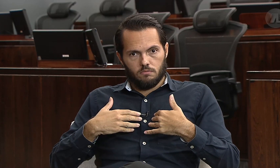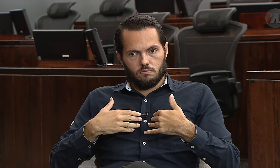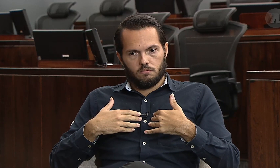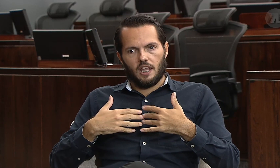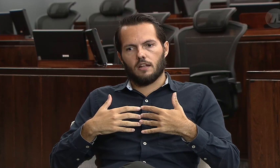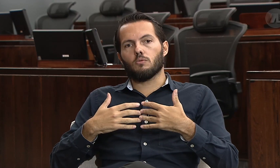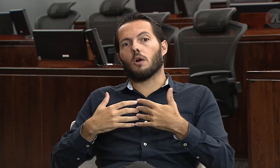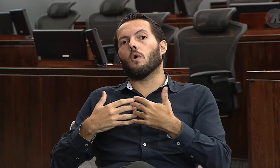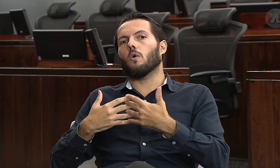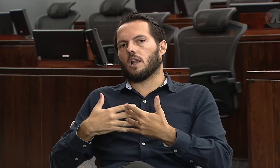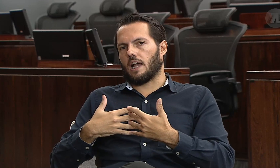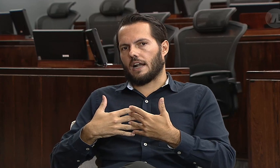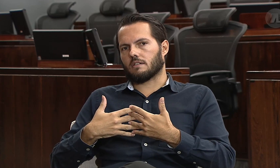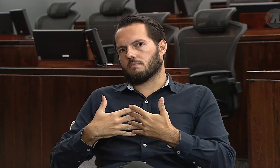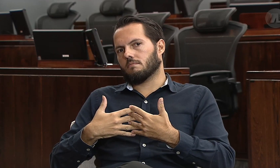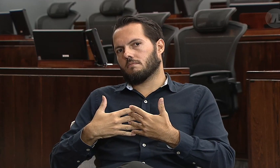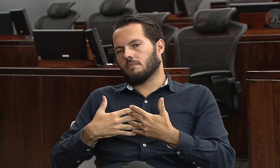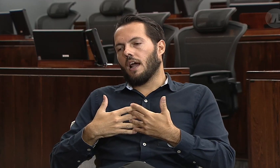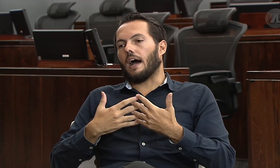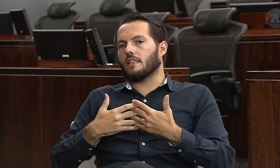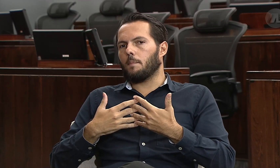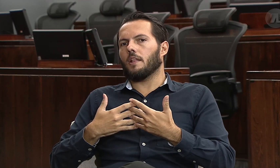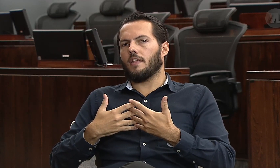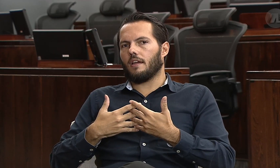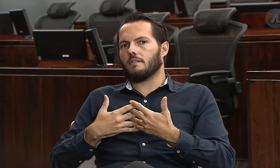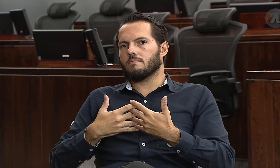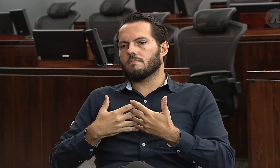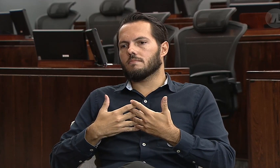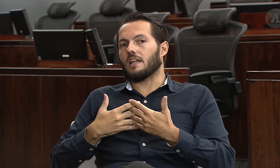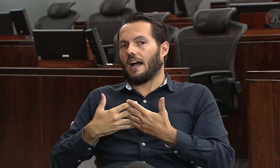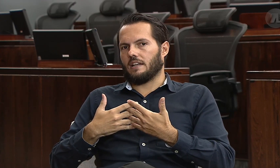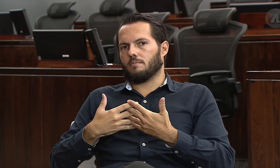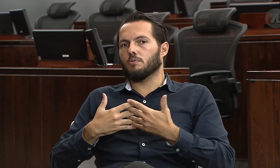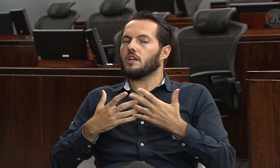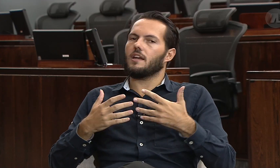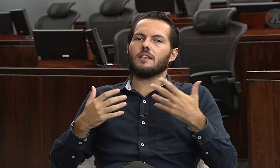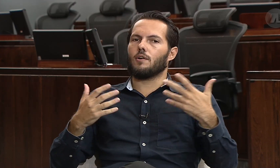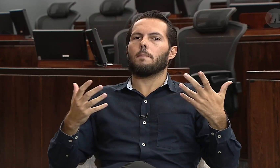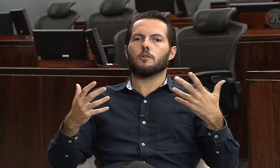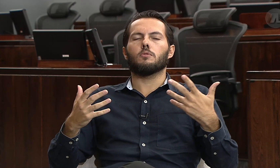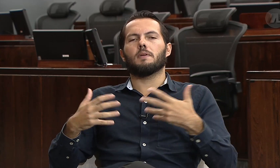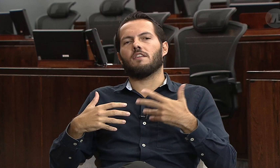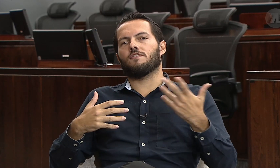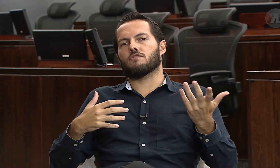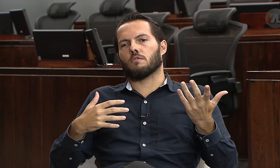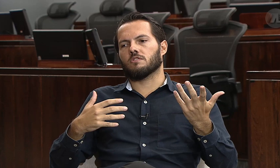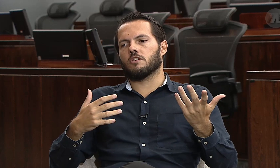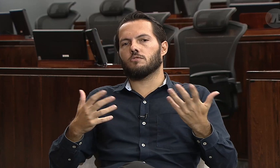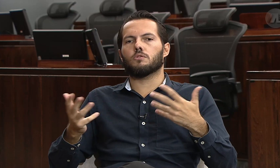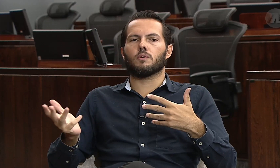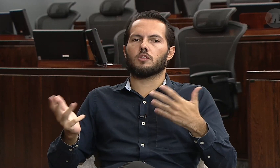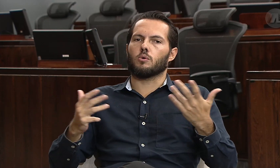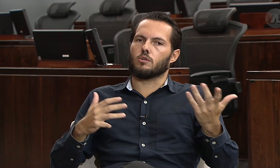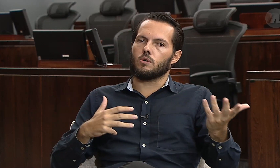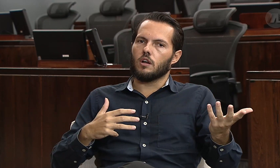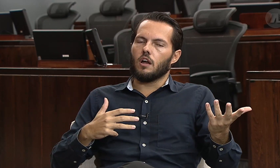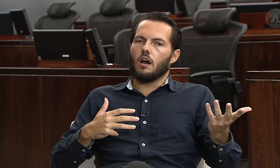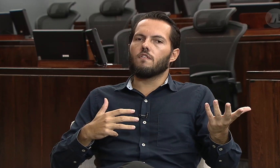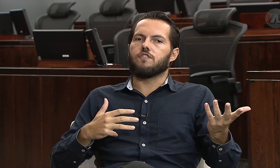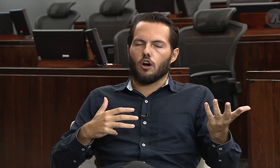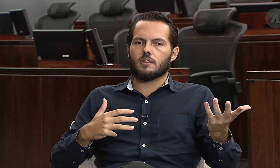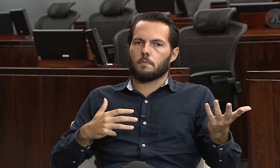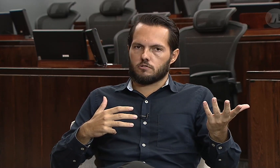Eu tendo a concordar, a depender da área. Porque não é porque o benefício é concedido que o